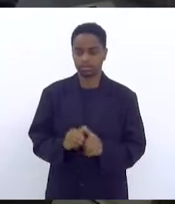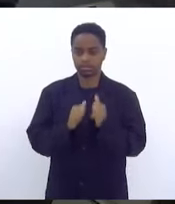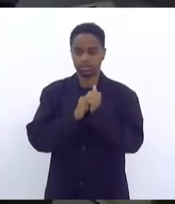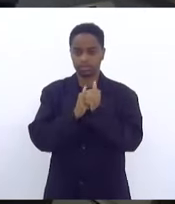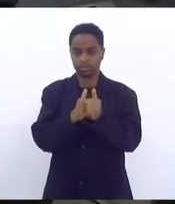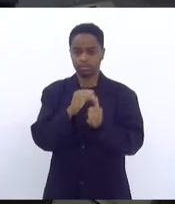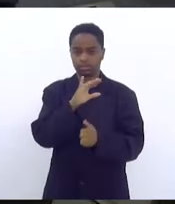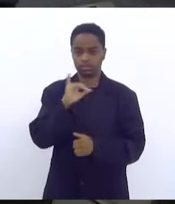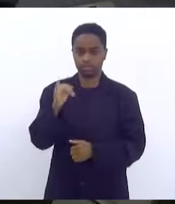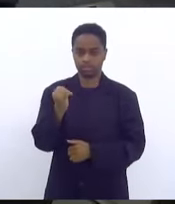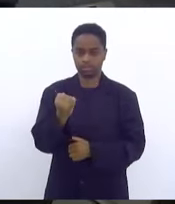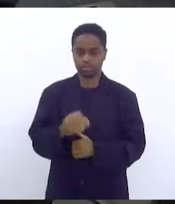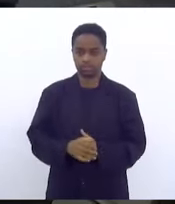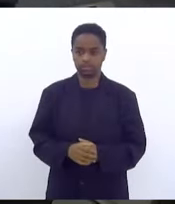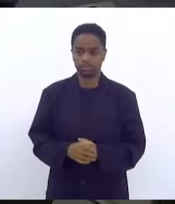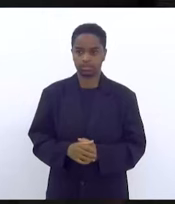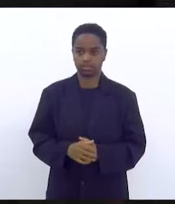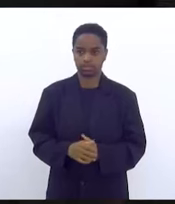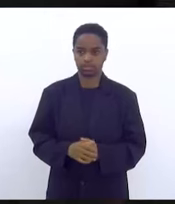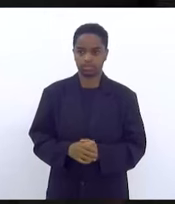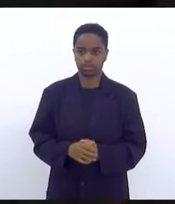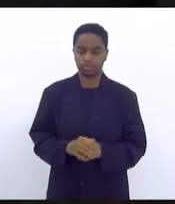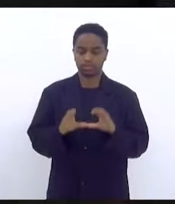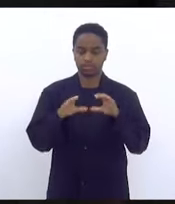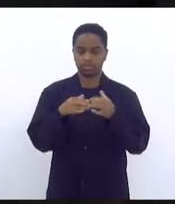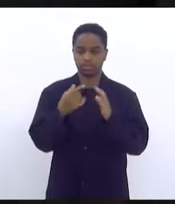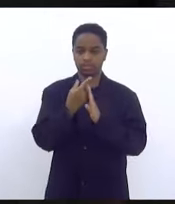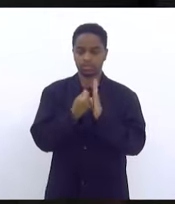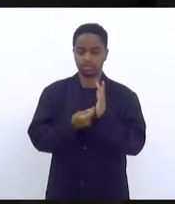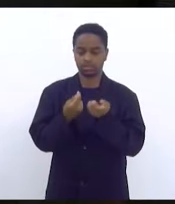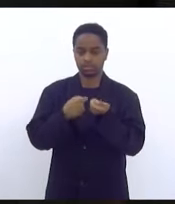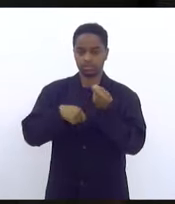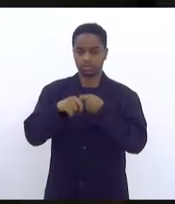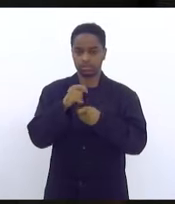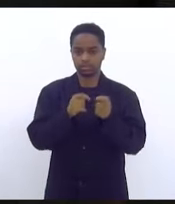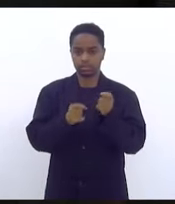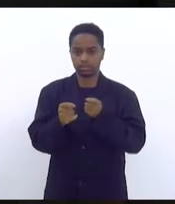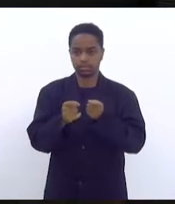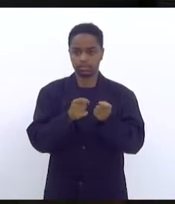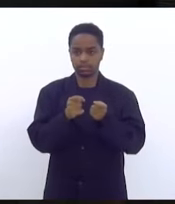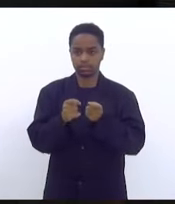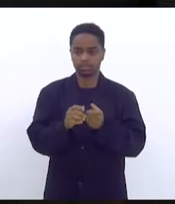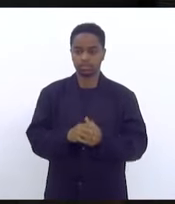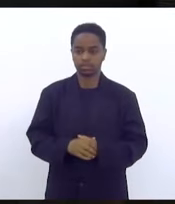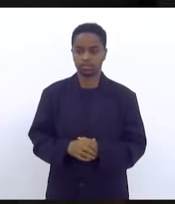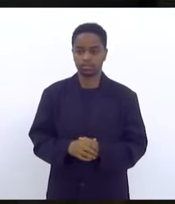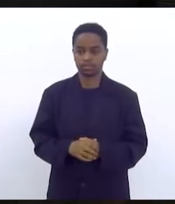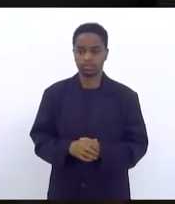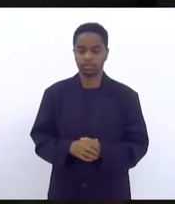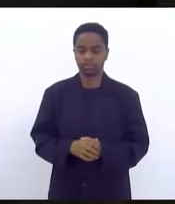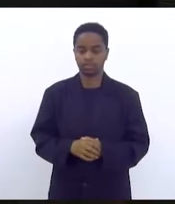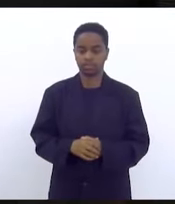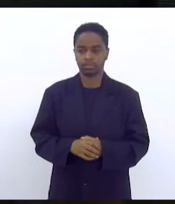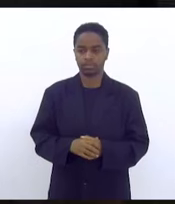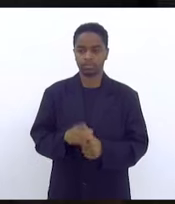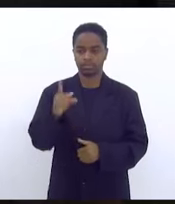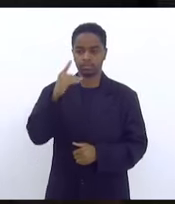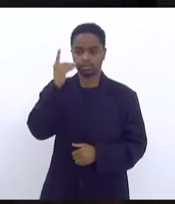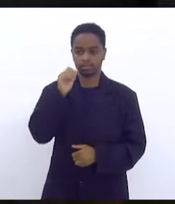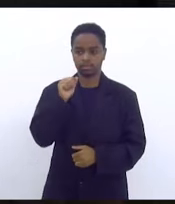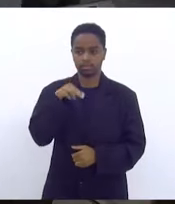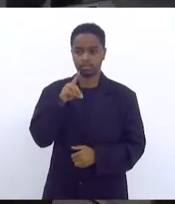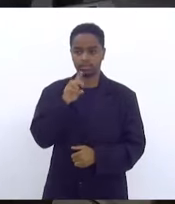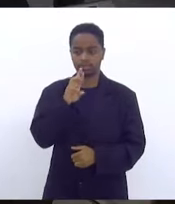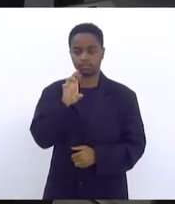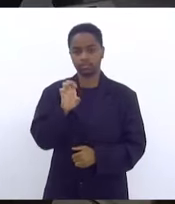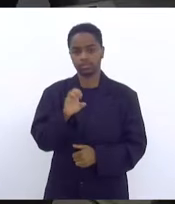Acompanha a CCJ, presidente. Pela Comissão de Orçamento, Finanças, Fiscalização Financeira e Controle, deputado André